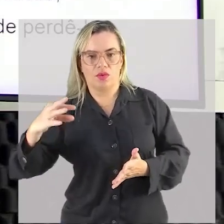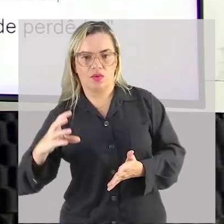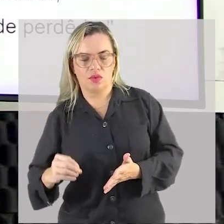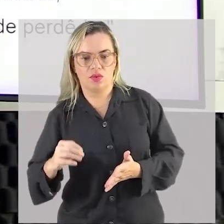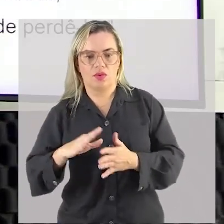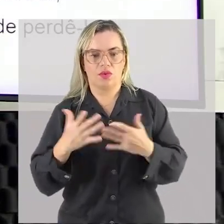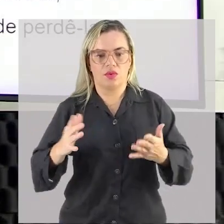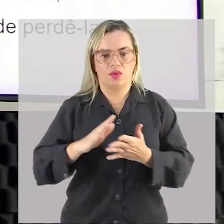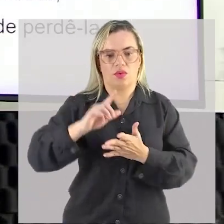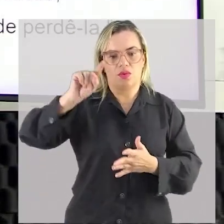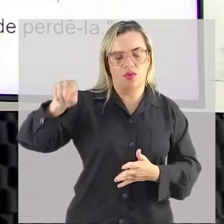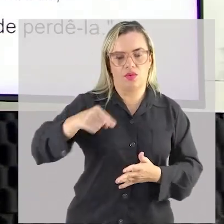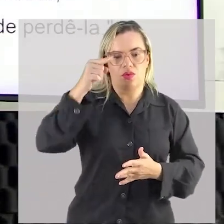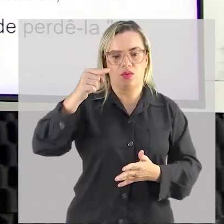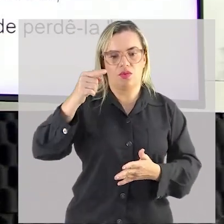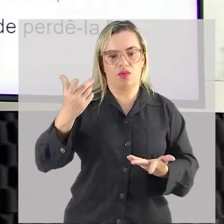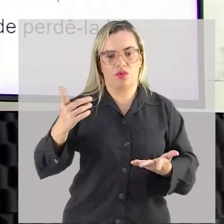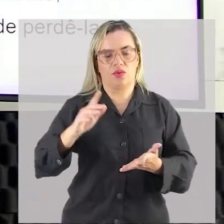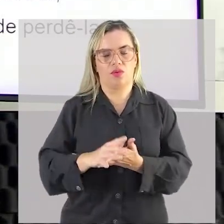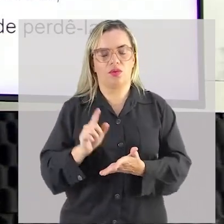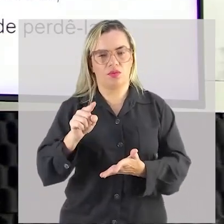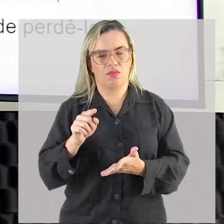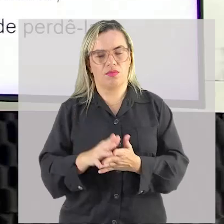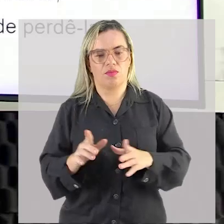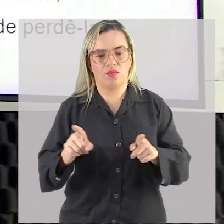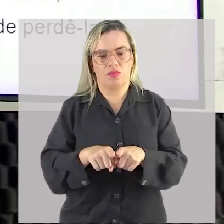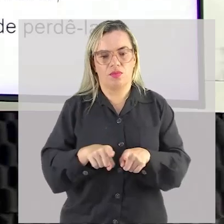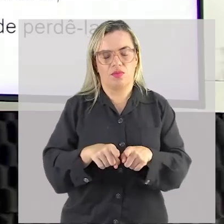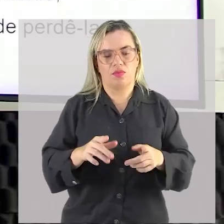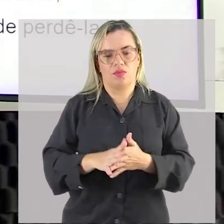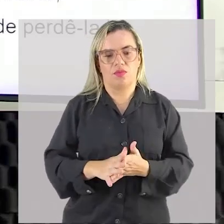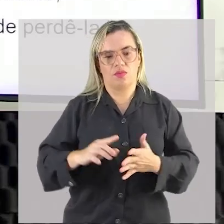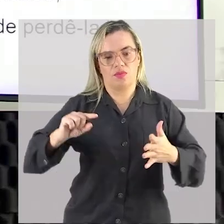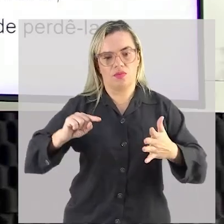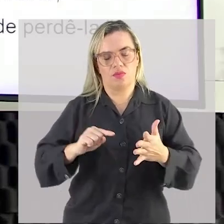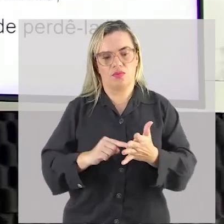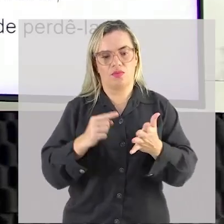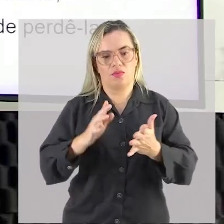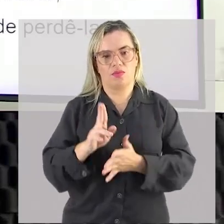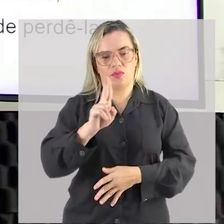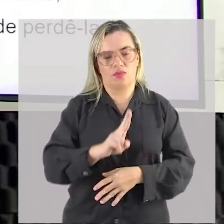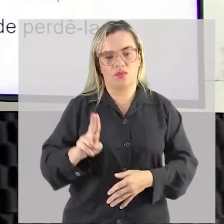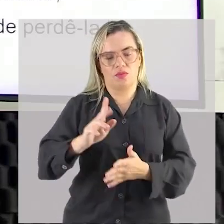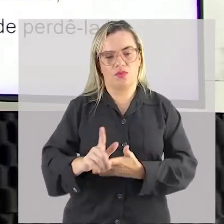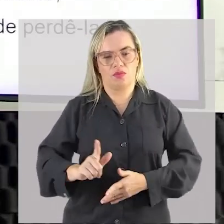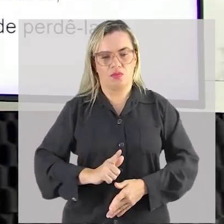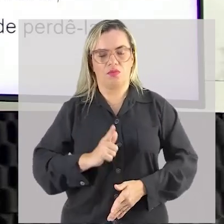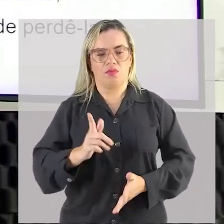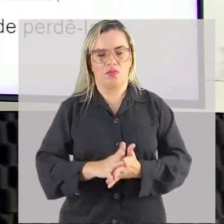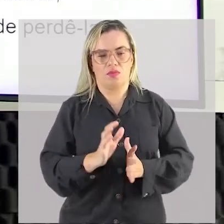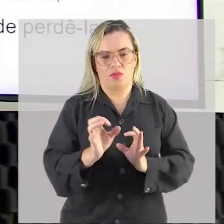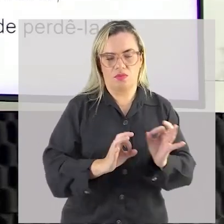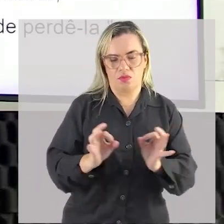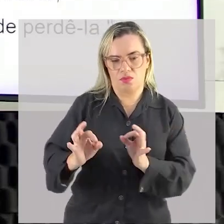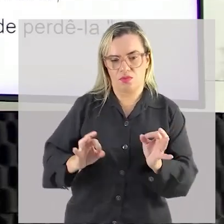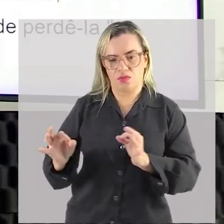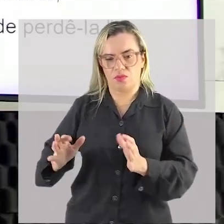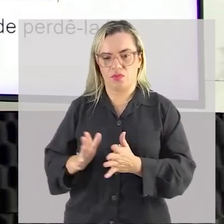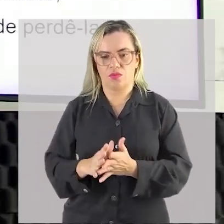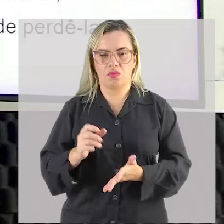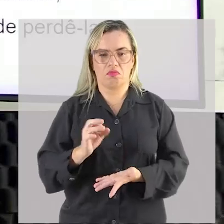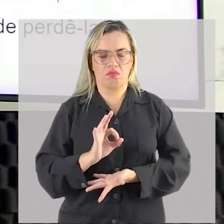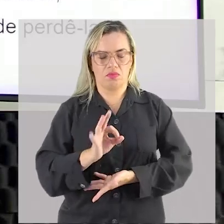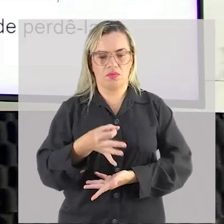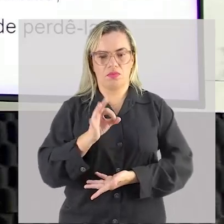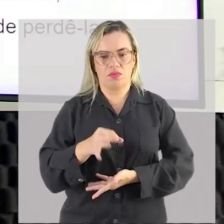José vírgula é um vocativo então a presença da pontuação bem bem colocada